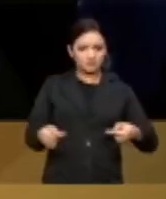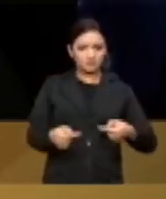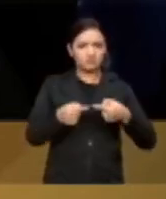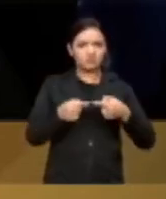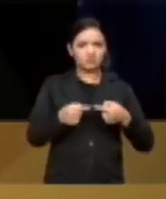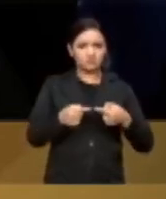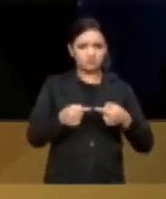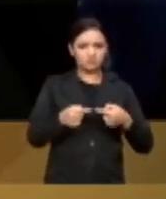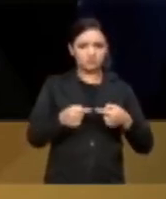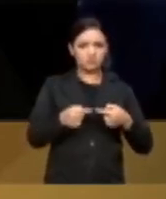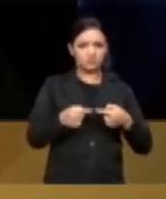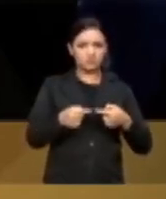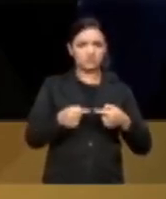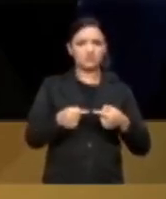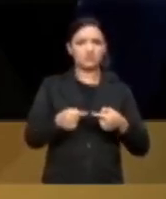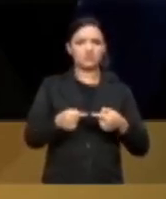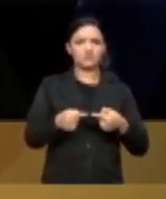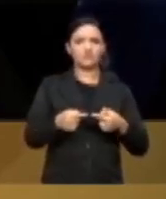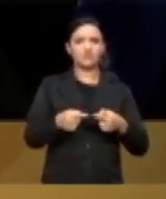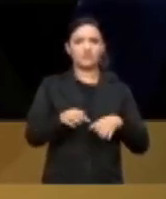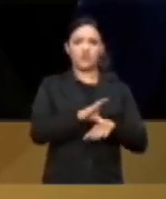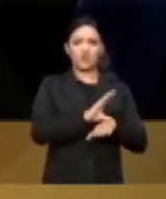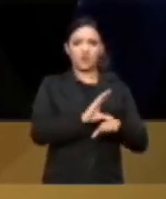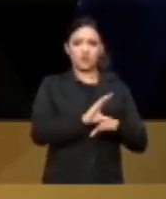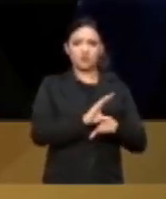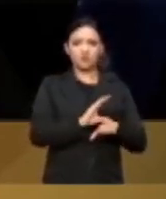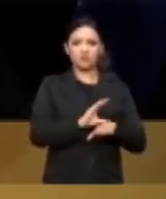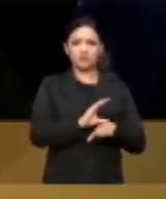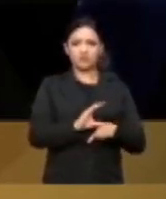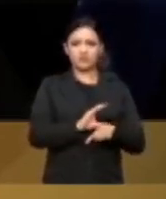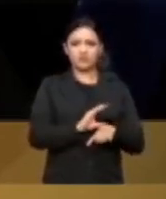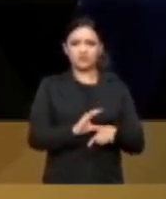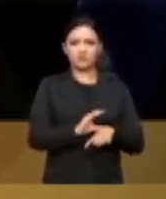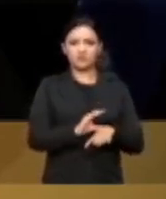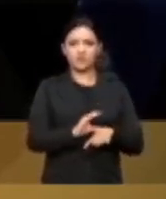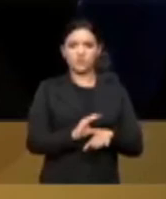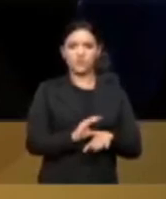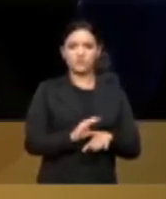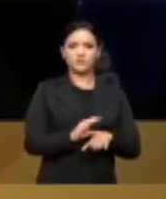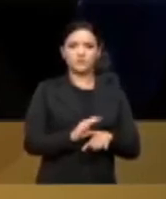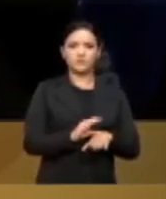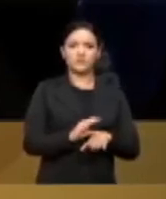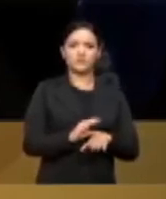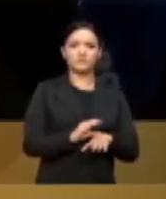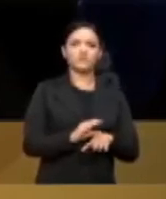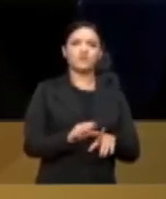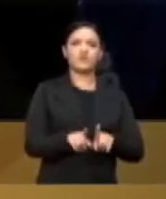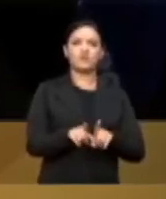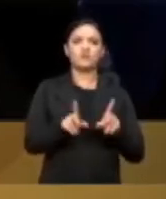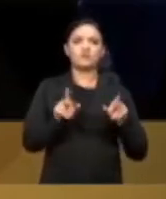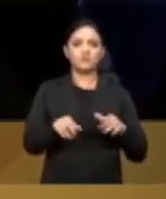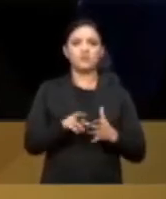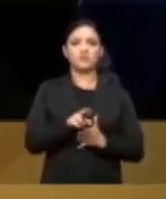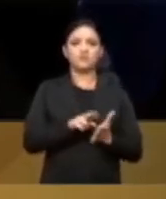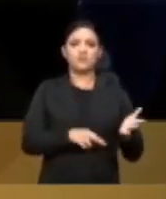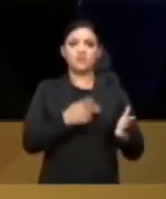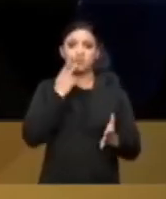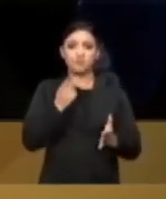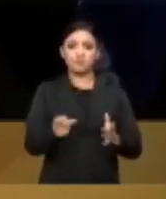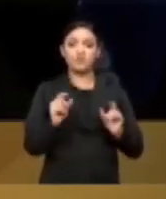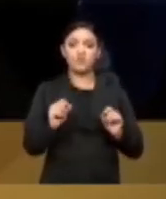infra e, anotado pelo ministro Lewandowski, que relator, conclui no sentido de